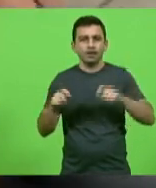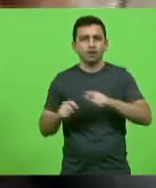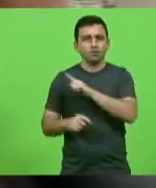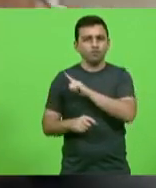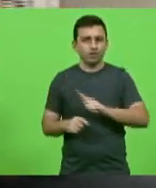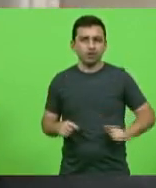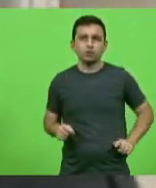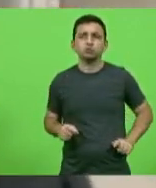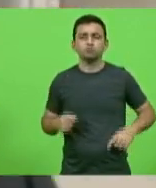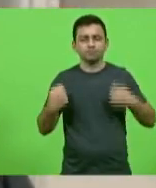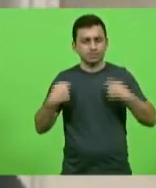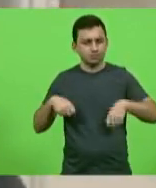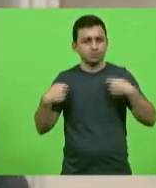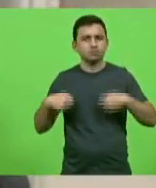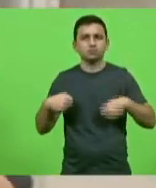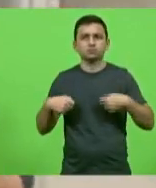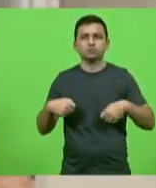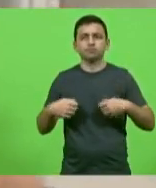os governantes